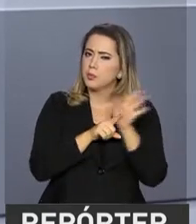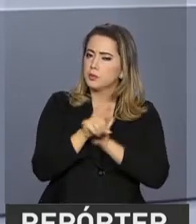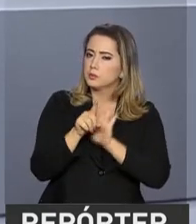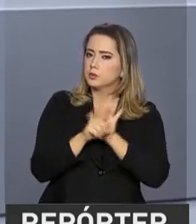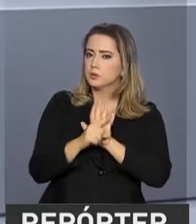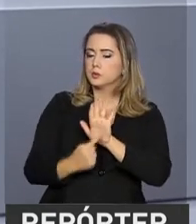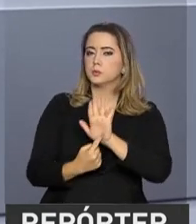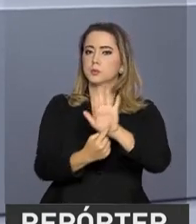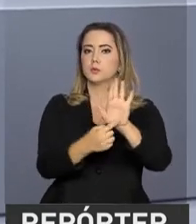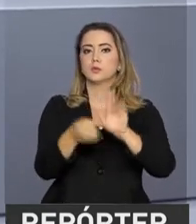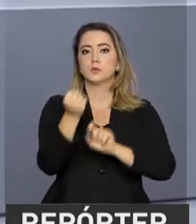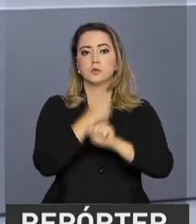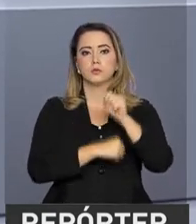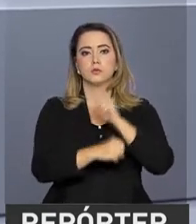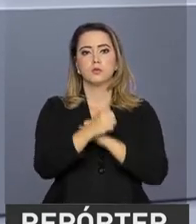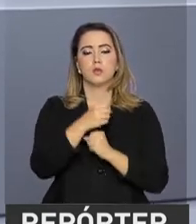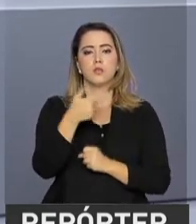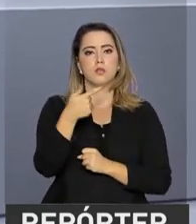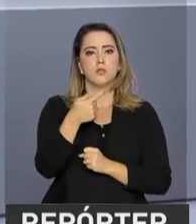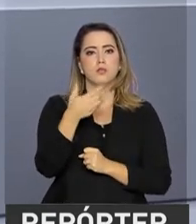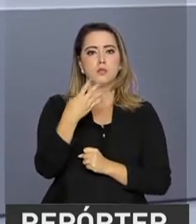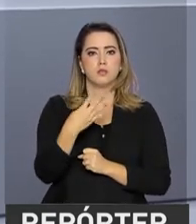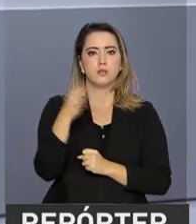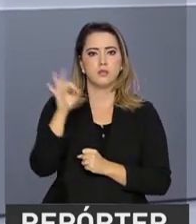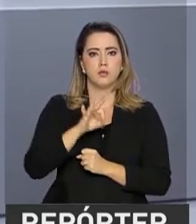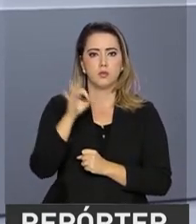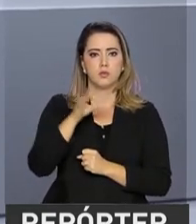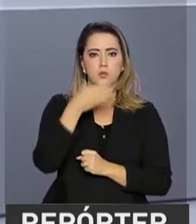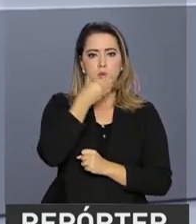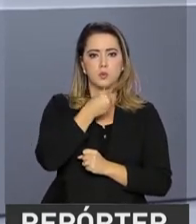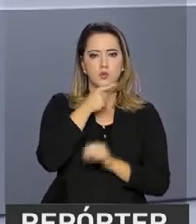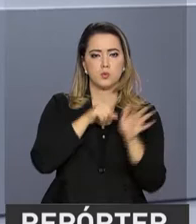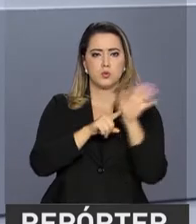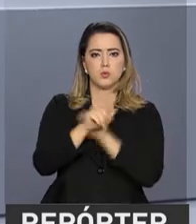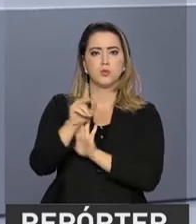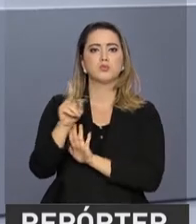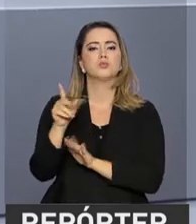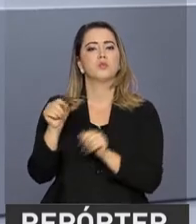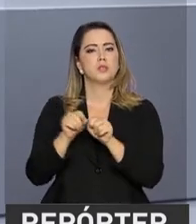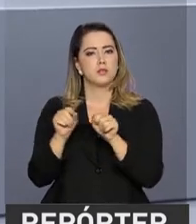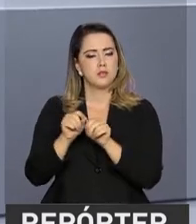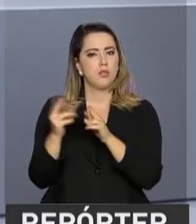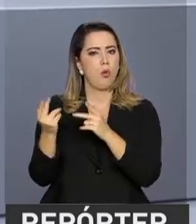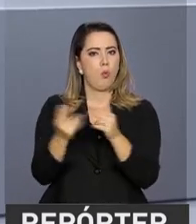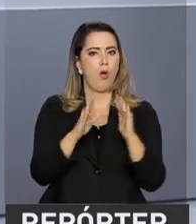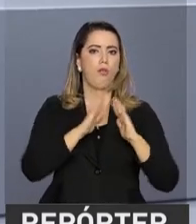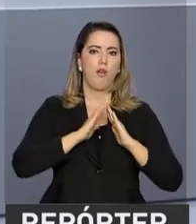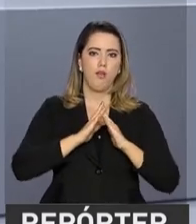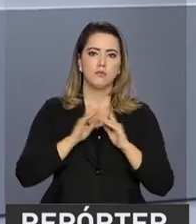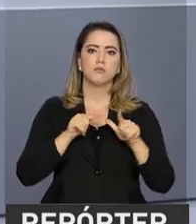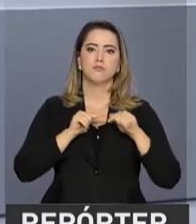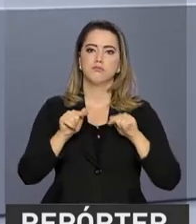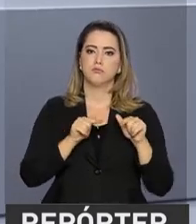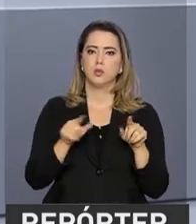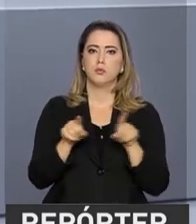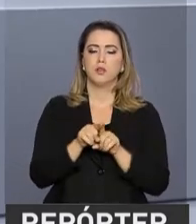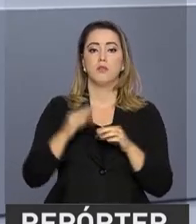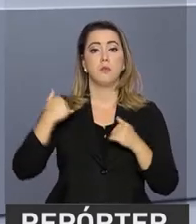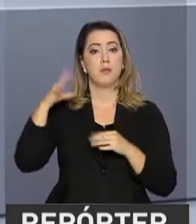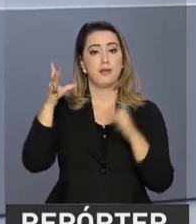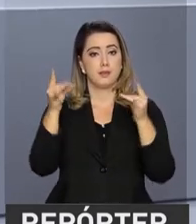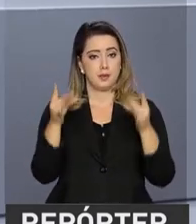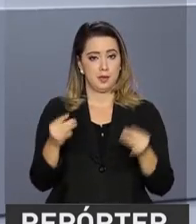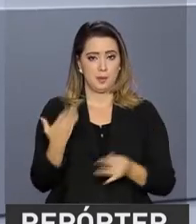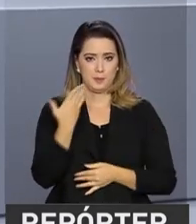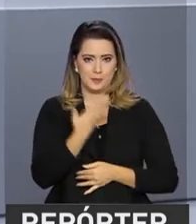2016 74% dos homens pesquisados realizavam essa atividade mais detalhes na reportagem de